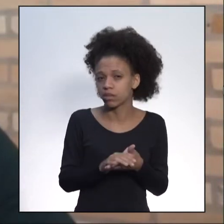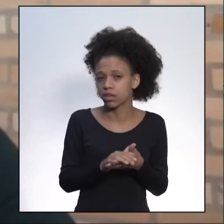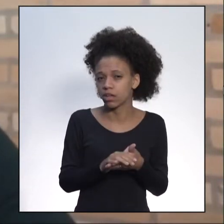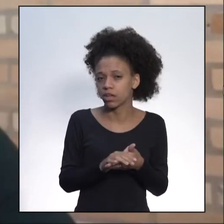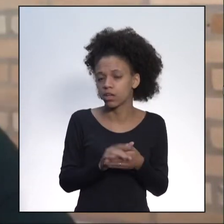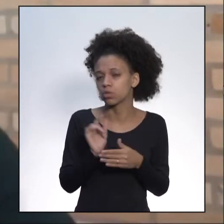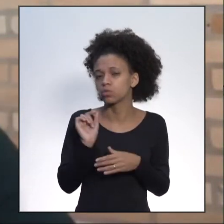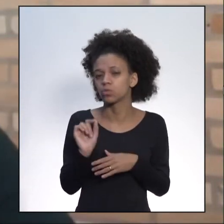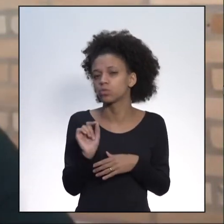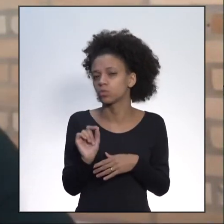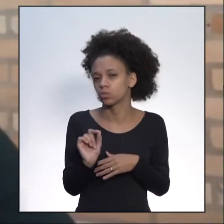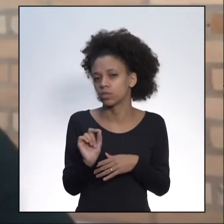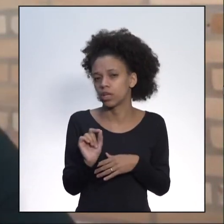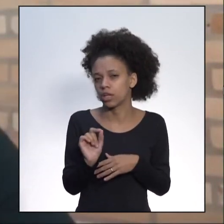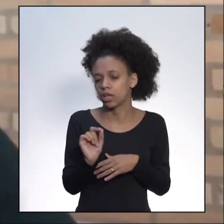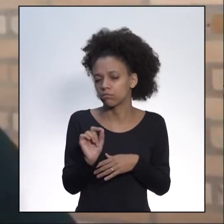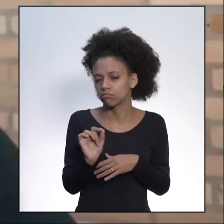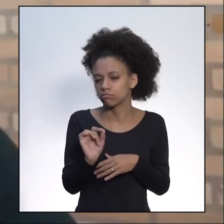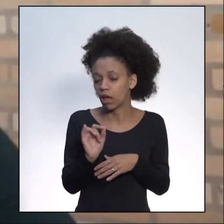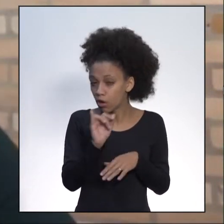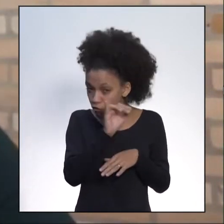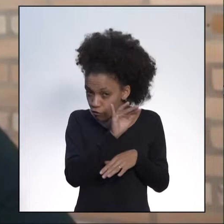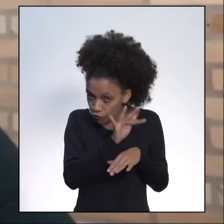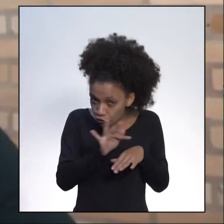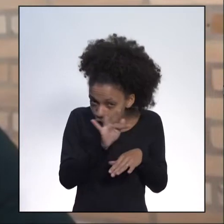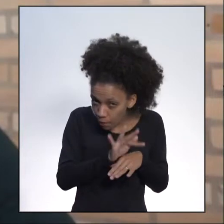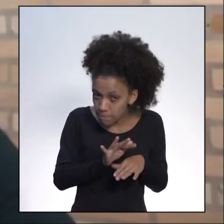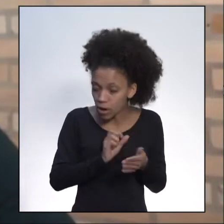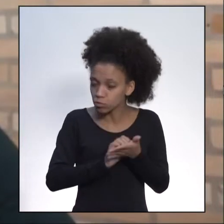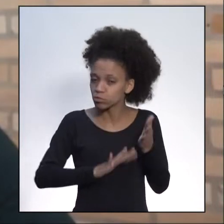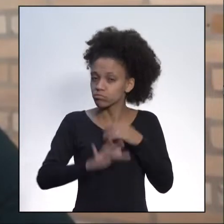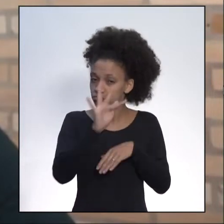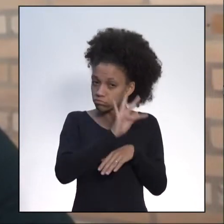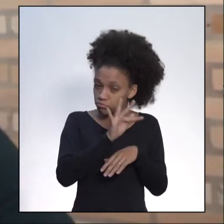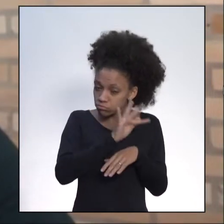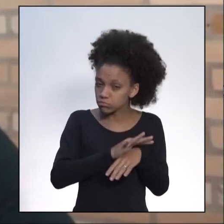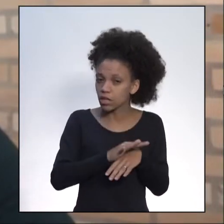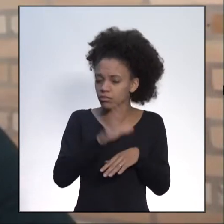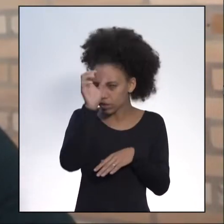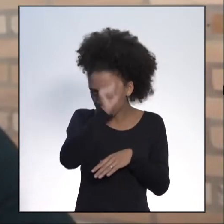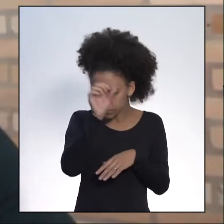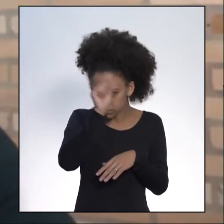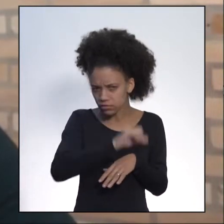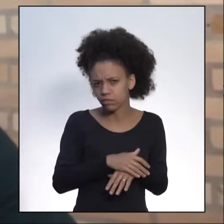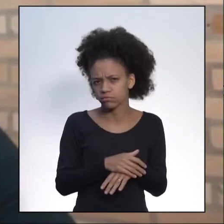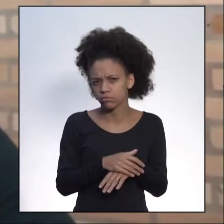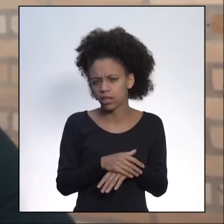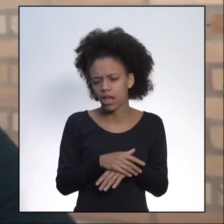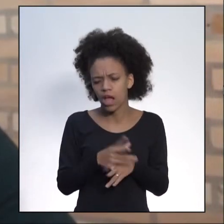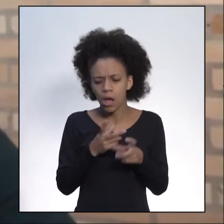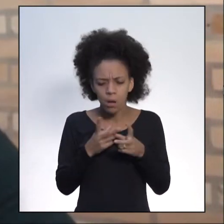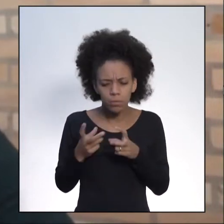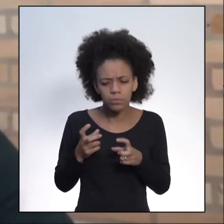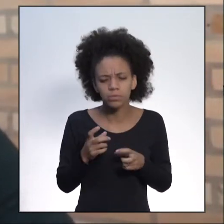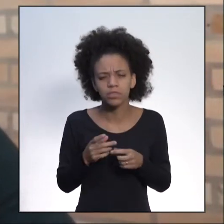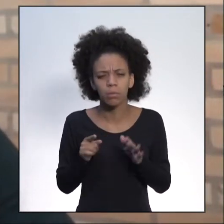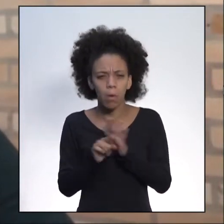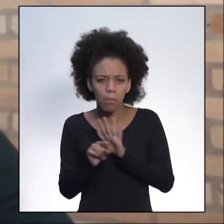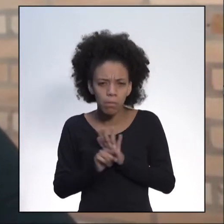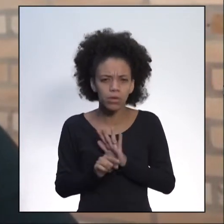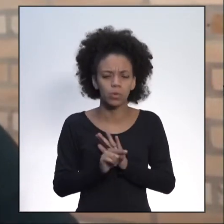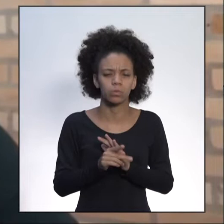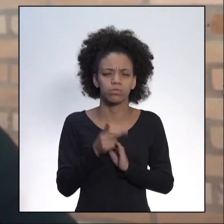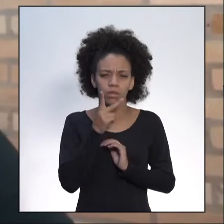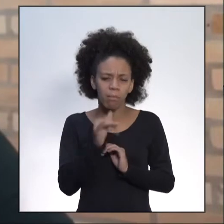a questão formal dos conteúdos curriculares, né, dessa aprendizagem, eu recebo muitas perguntas dos pais, será que meu